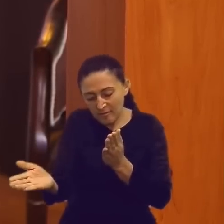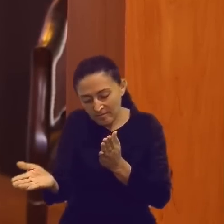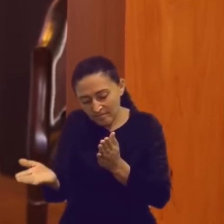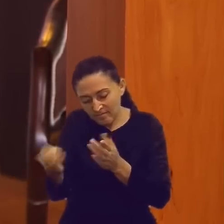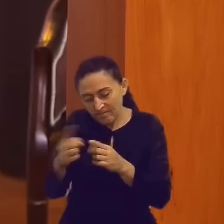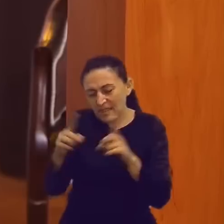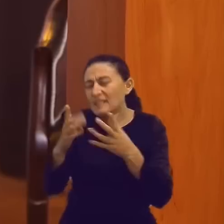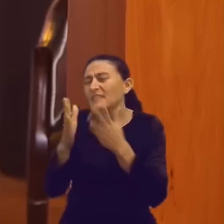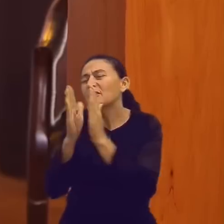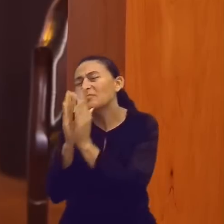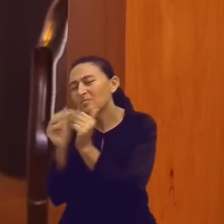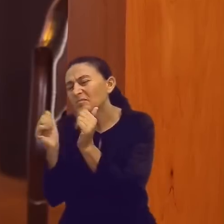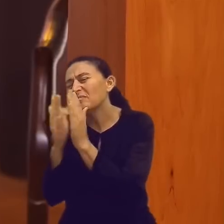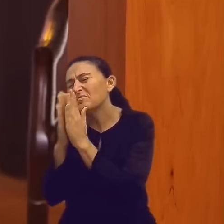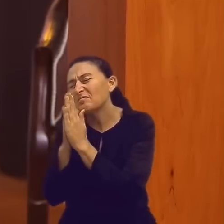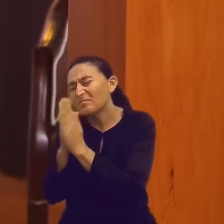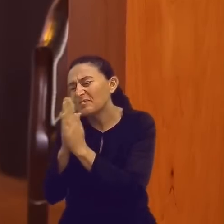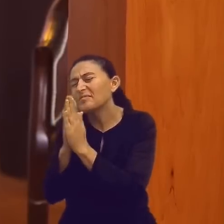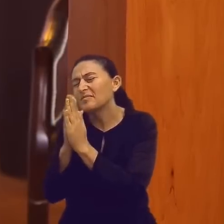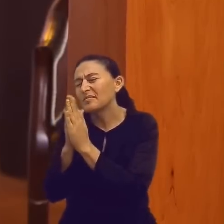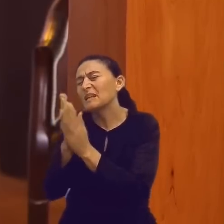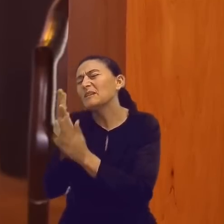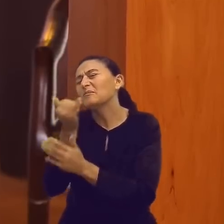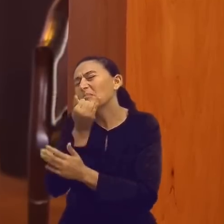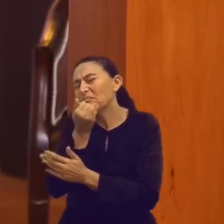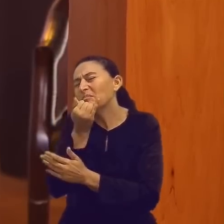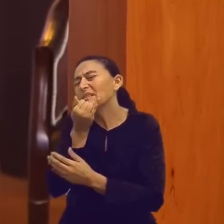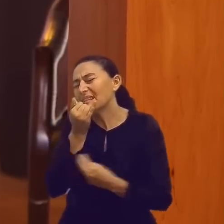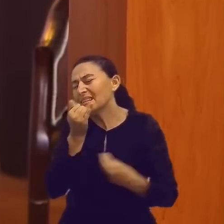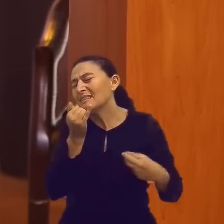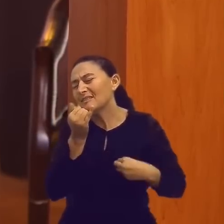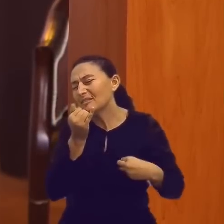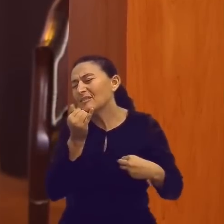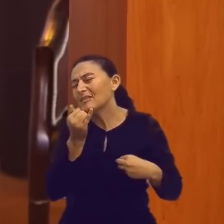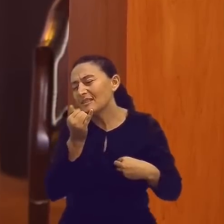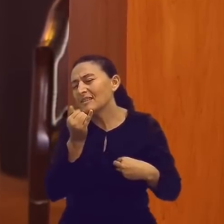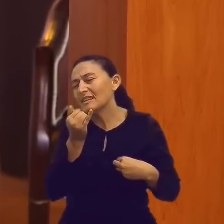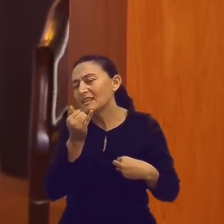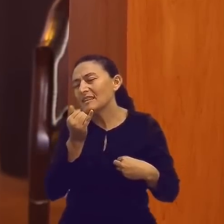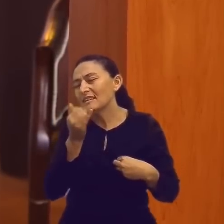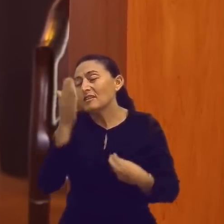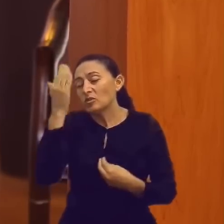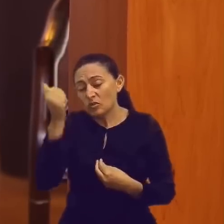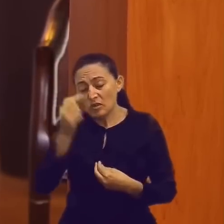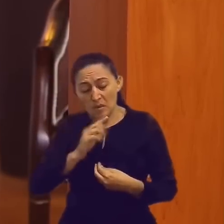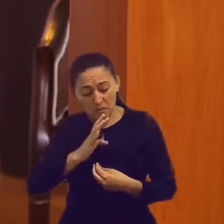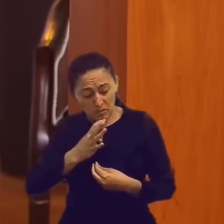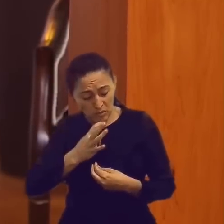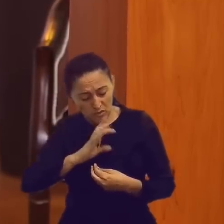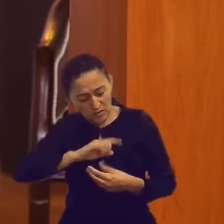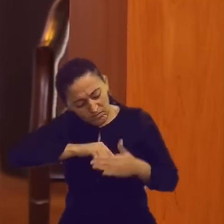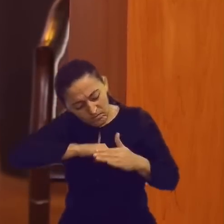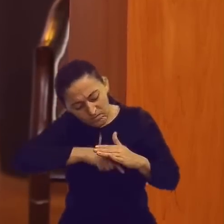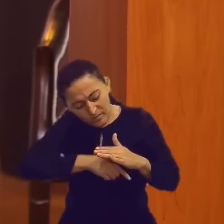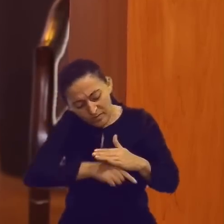suplicamos a Ti, Senhor, misericórdia. Tu conheces aquele coração que